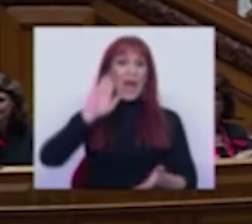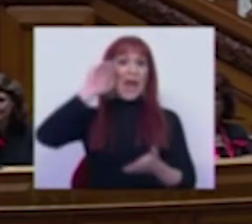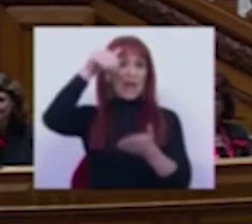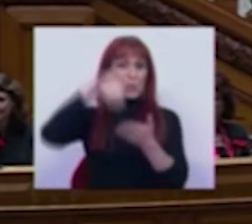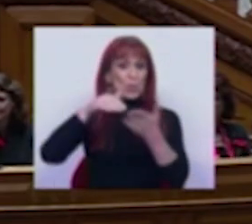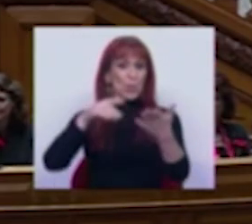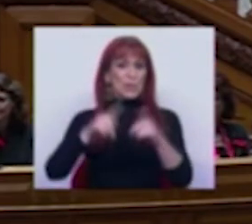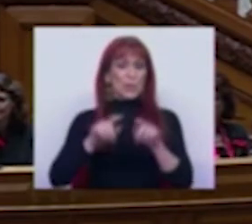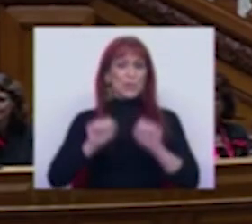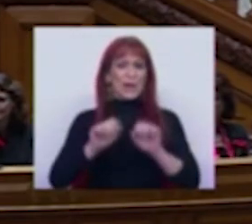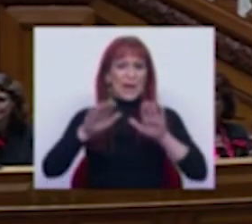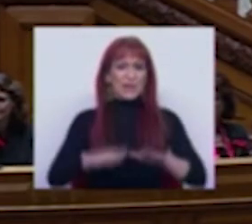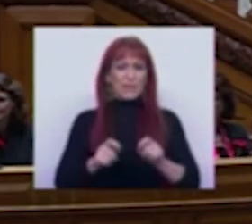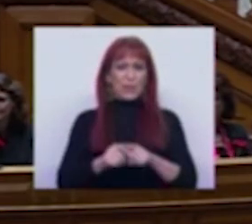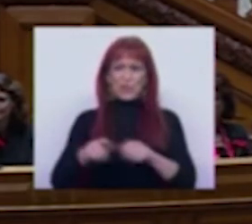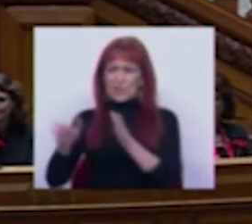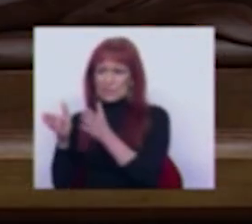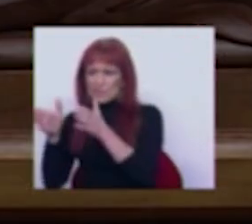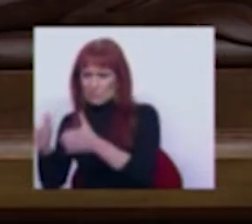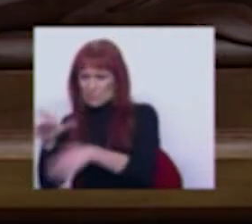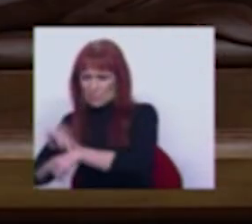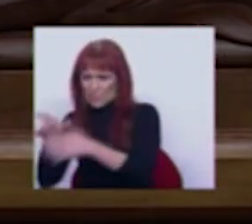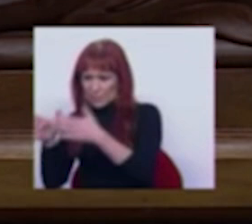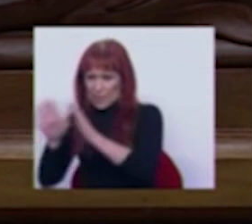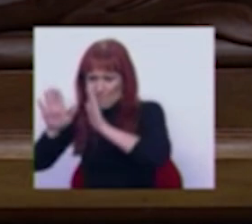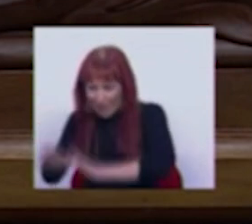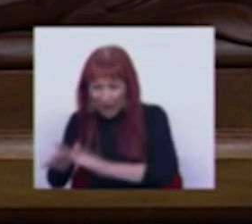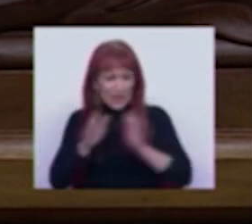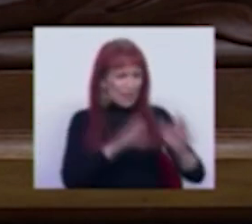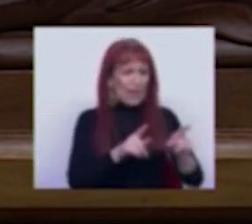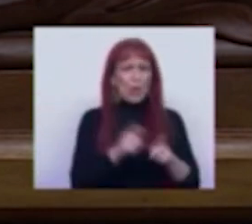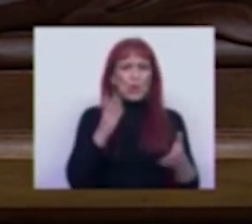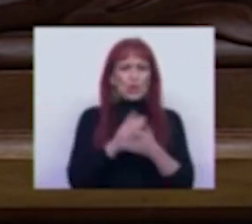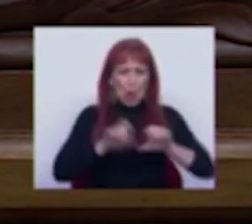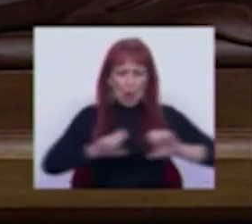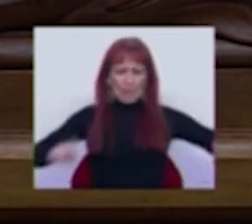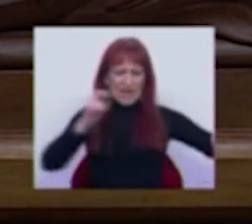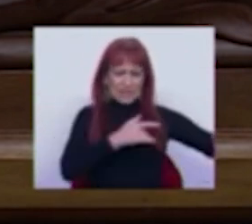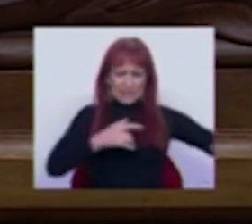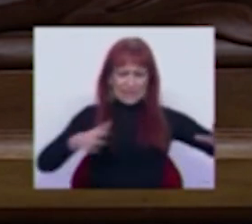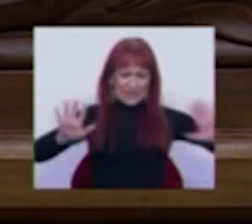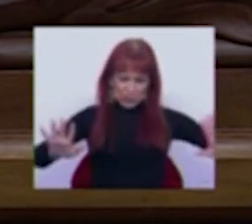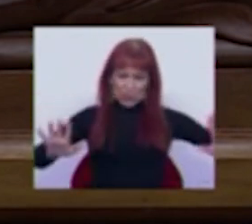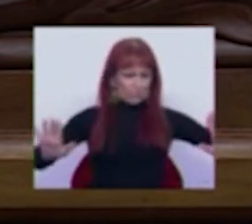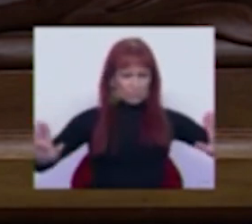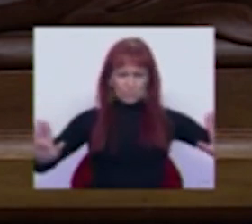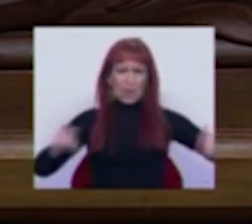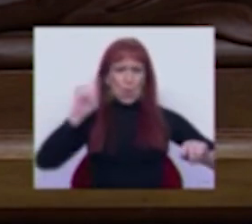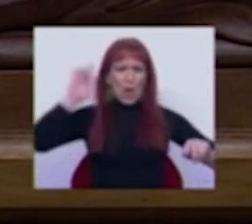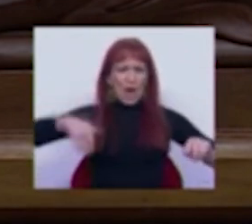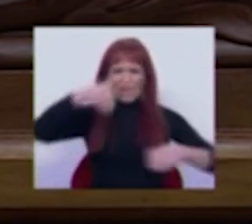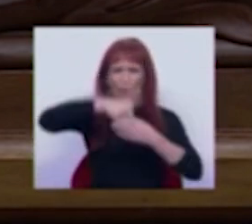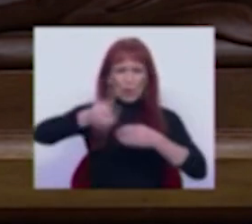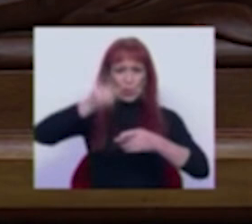solução para travar o crescimento dos extremismos não são absurdos cordões sanitários, nem é a desqualificação do